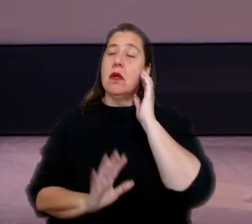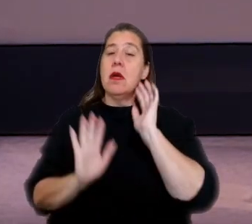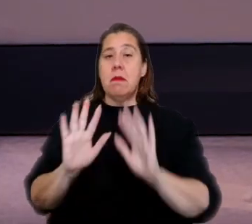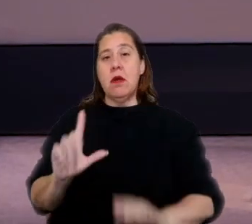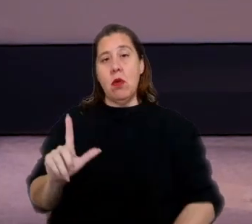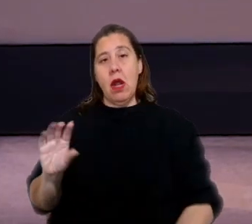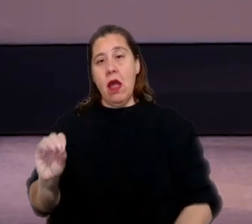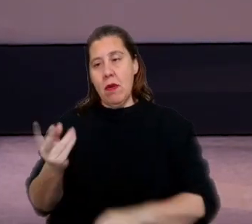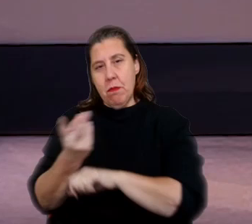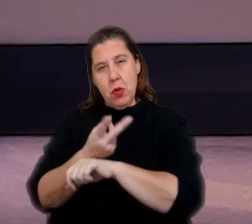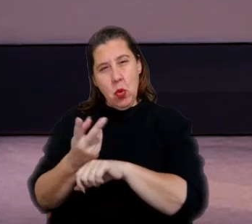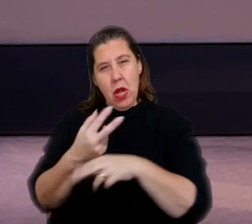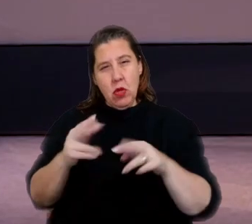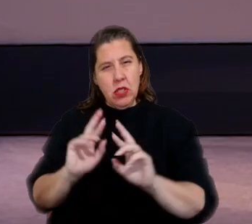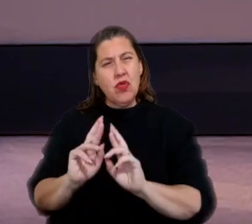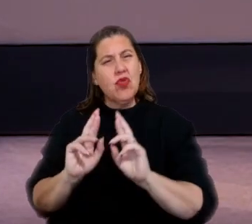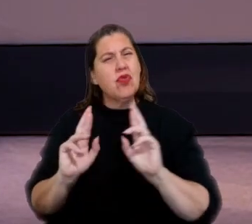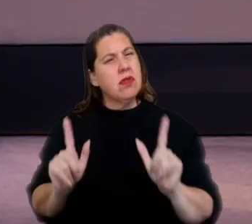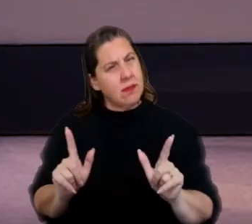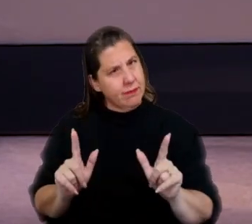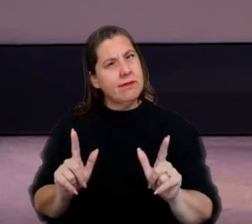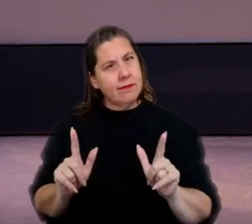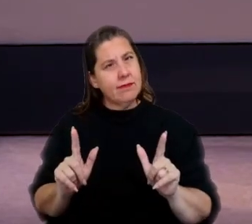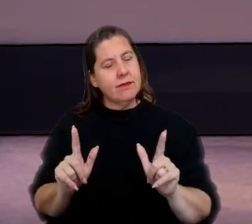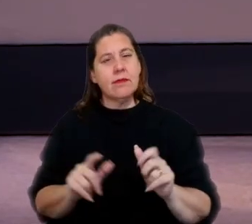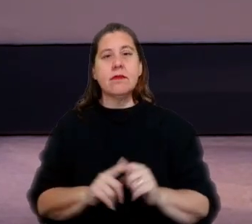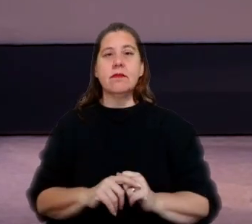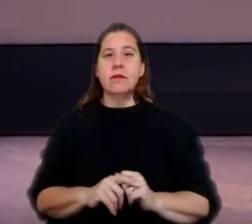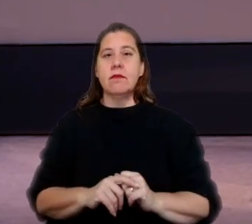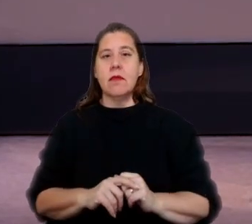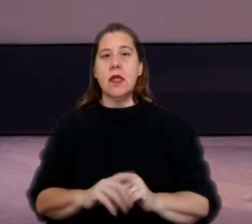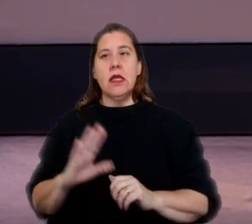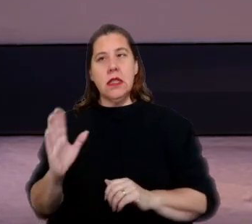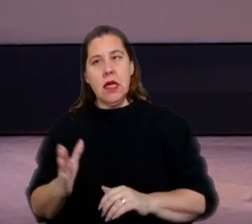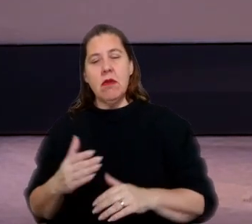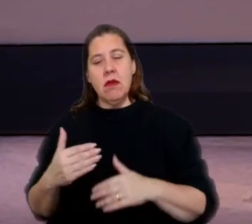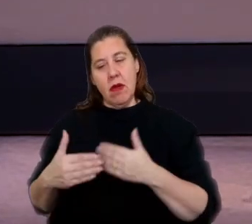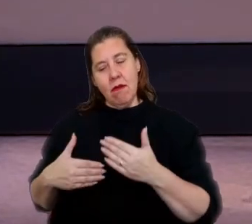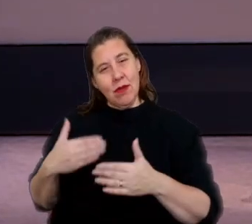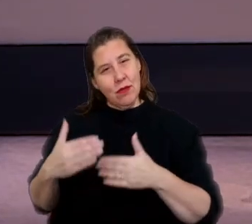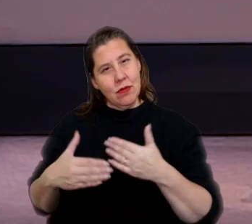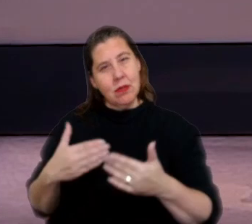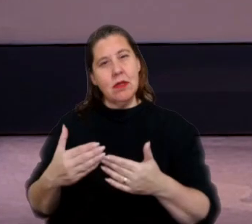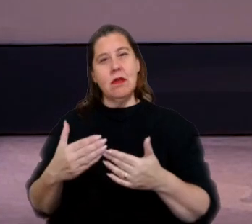vergonha, mas ele vai, então, procurar uma coisa diferente para ele. Então, ele vai ali, ele vai se aproximando